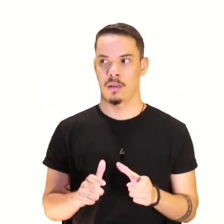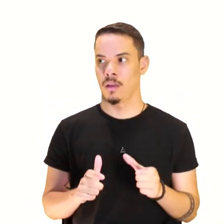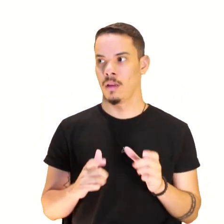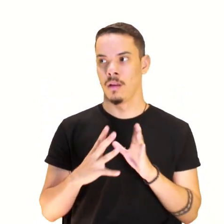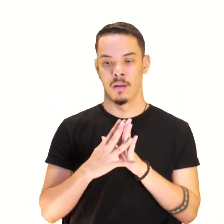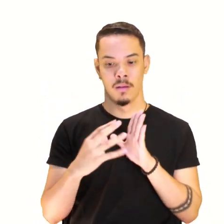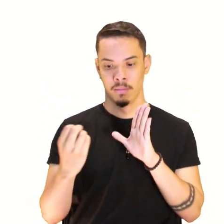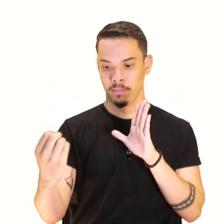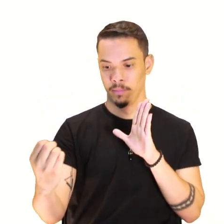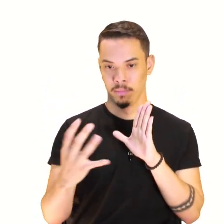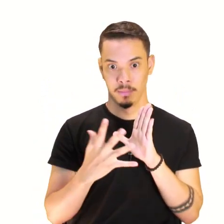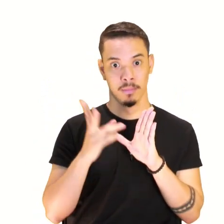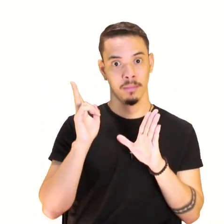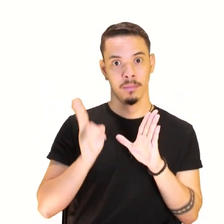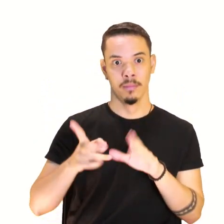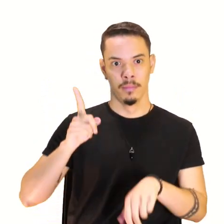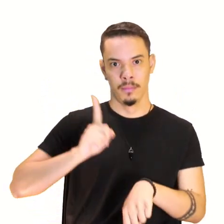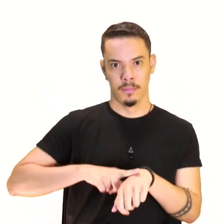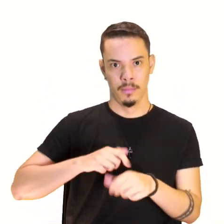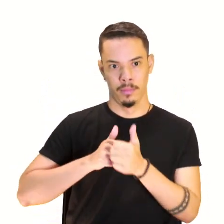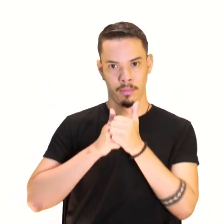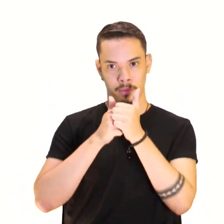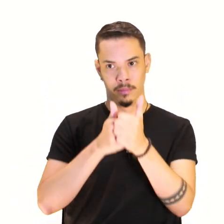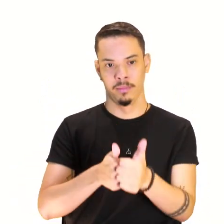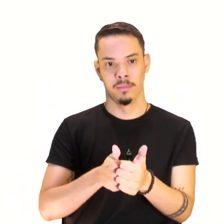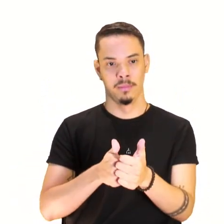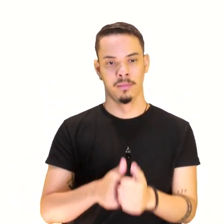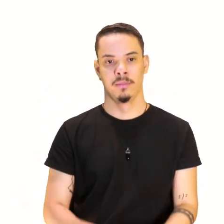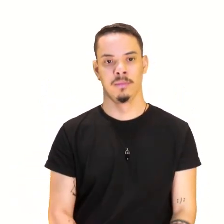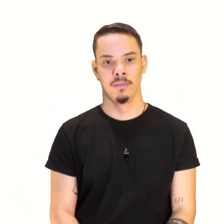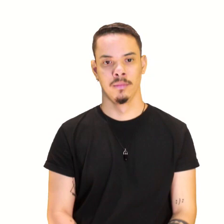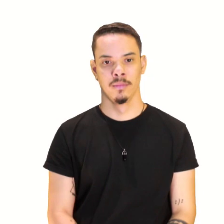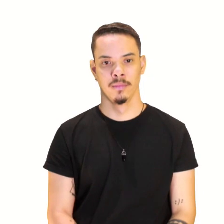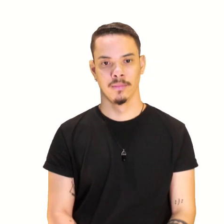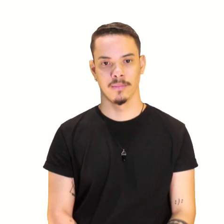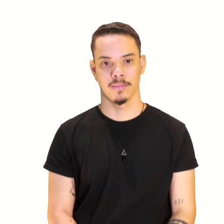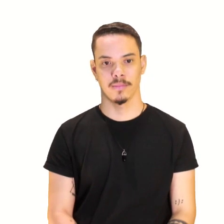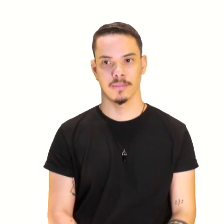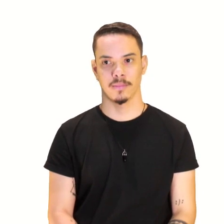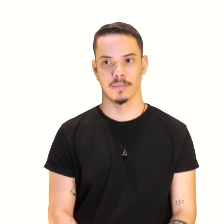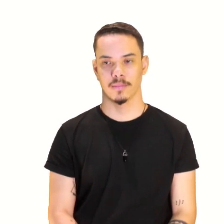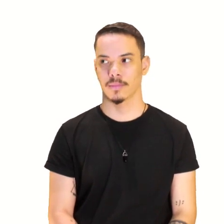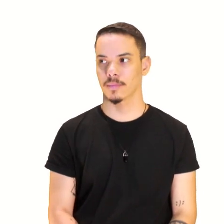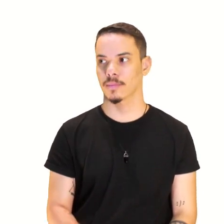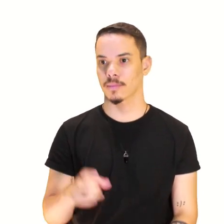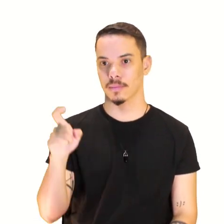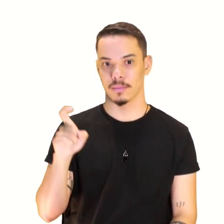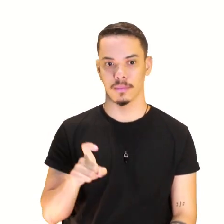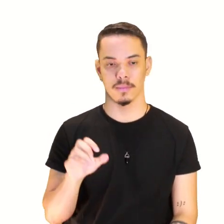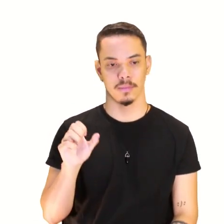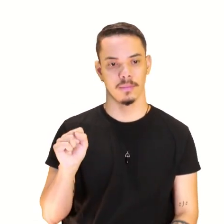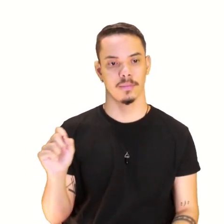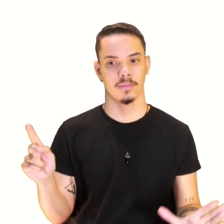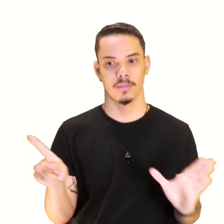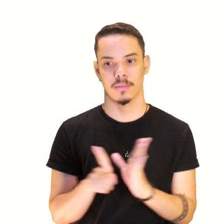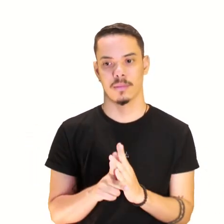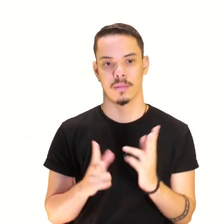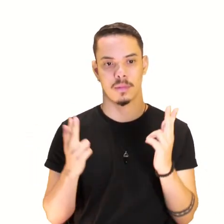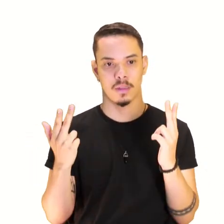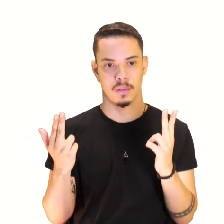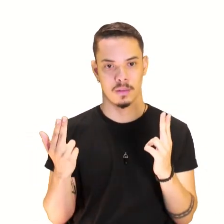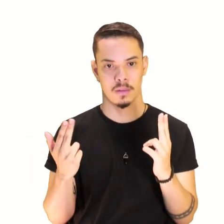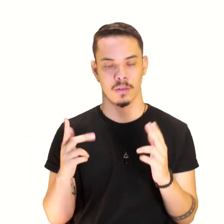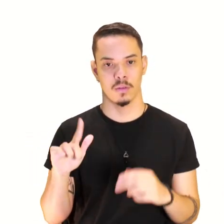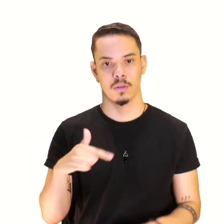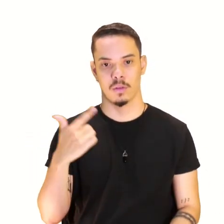mesmo instante, não é? Isso mesmo. Então vamos lá, altura com altura? X com X 8. está para 8, assim como a sombra